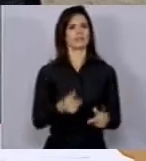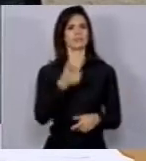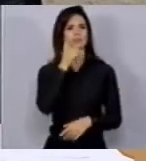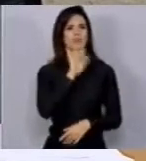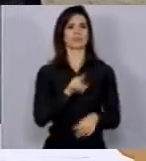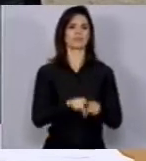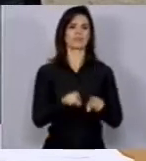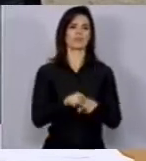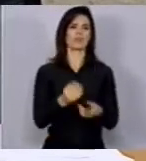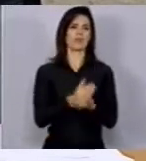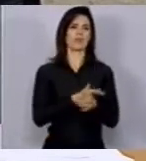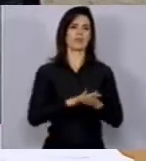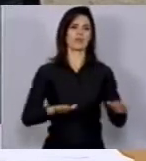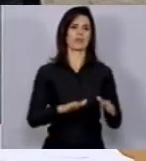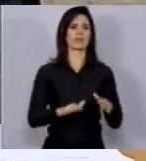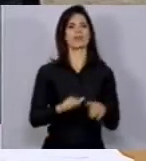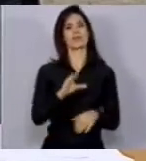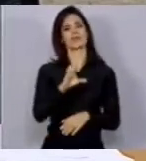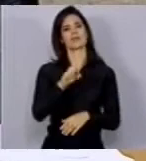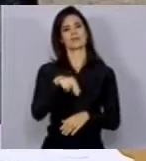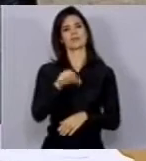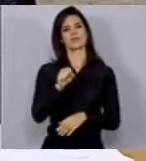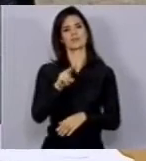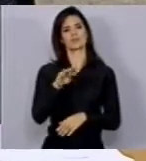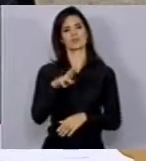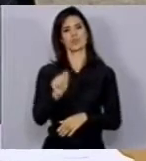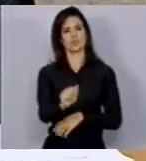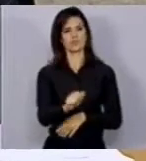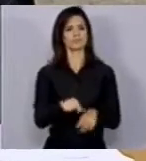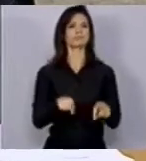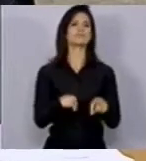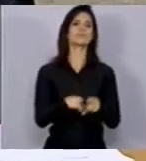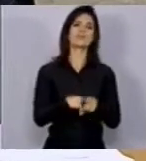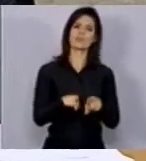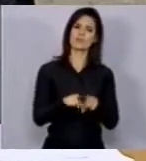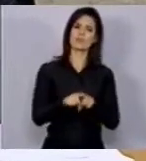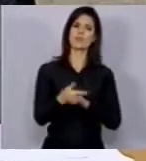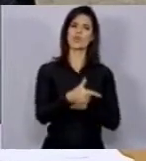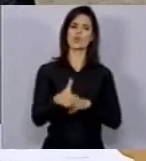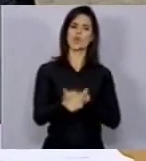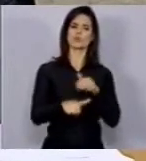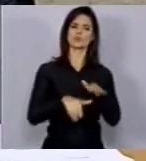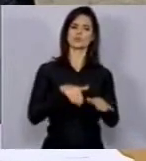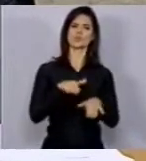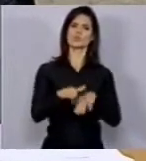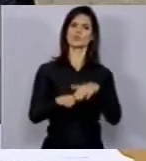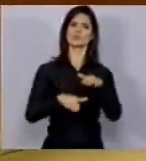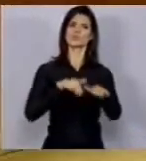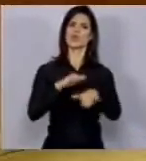fim da censura e a anistia, passos iniciais e essenciais para que o